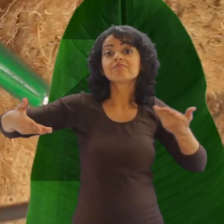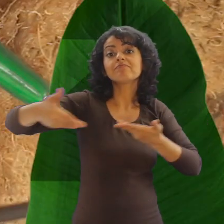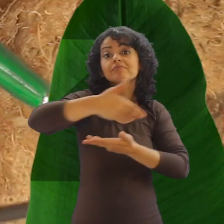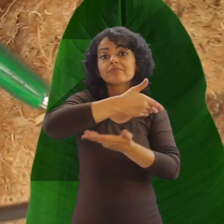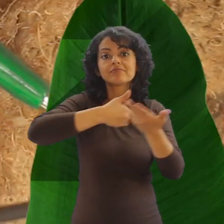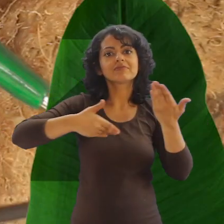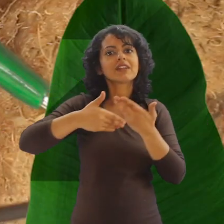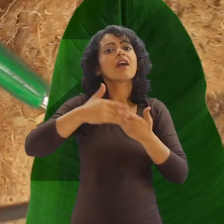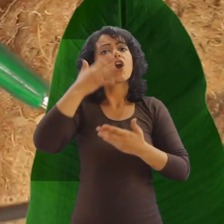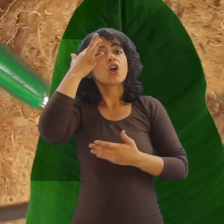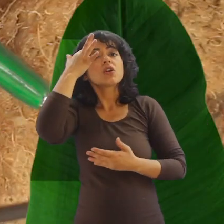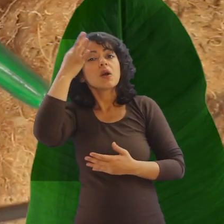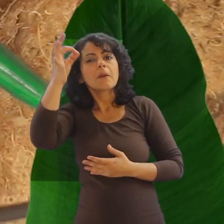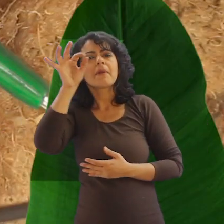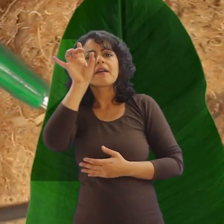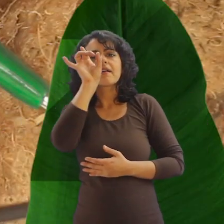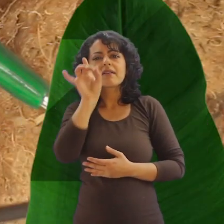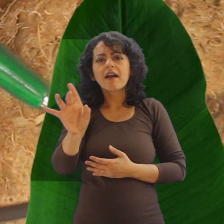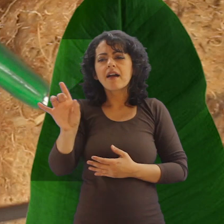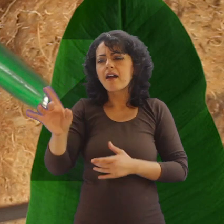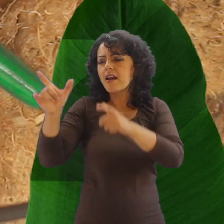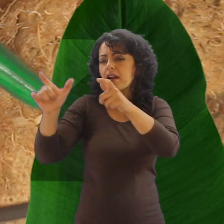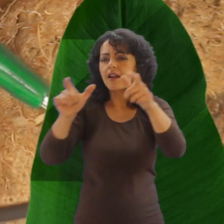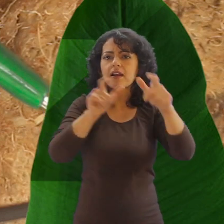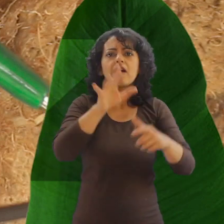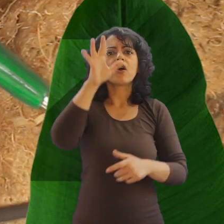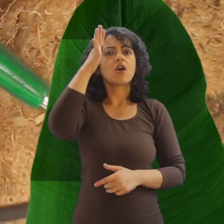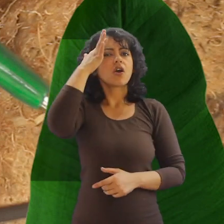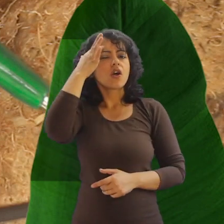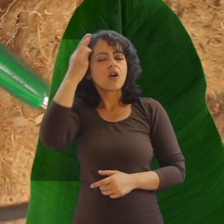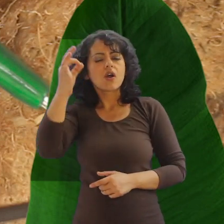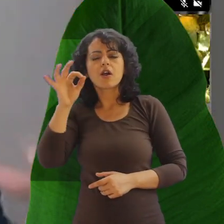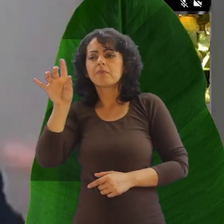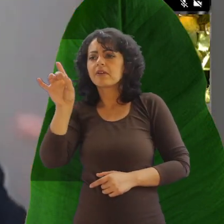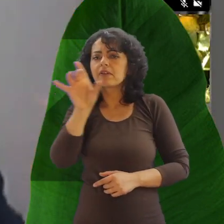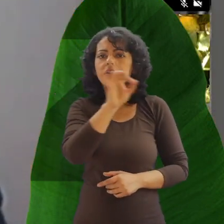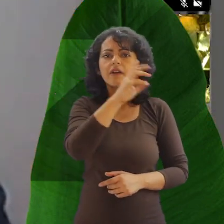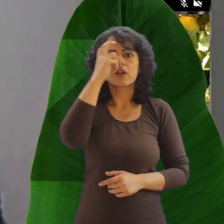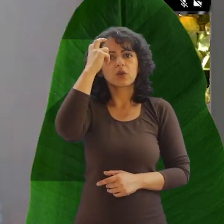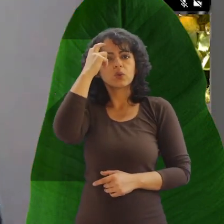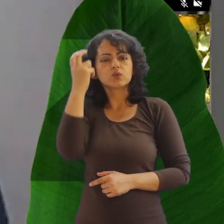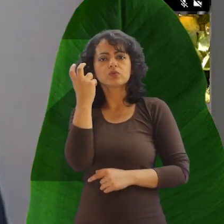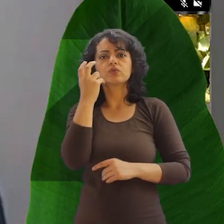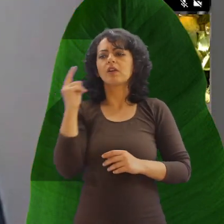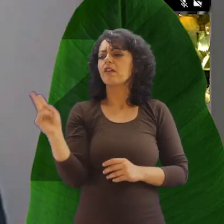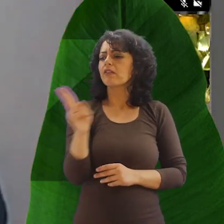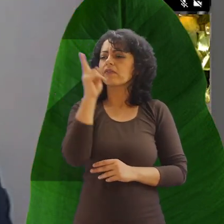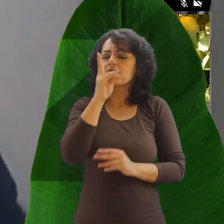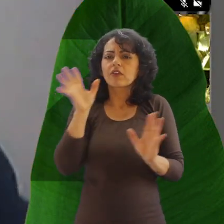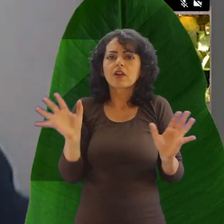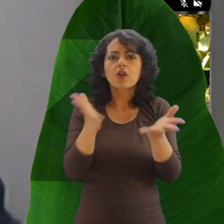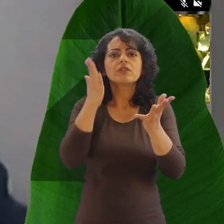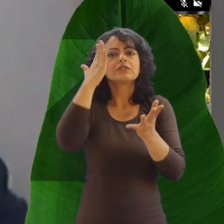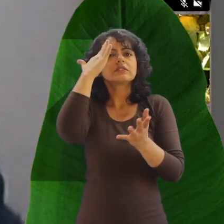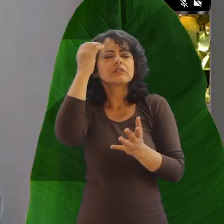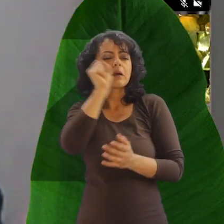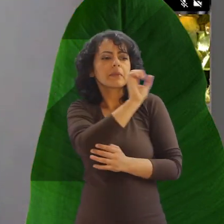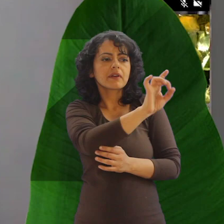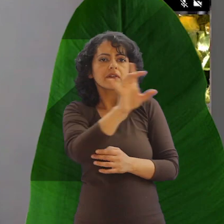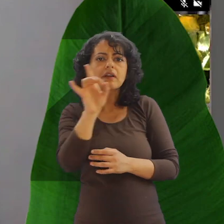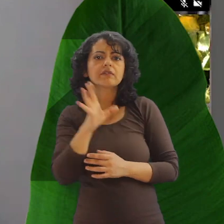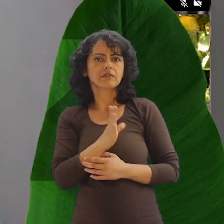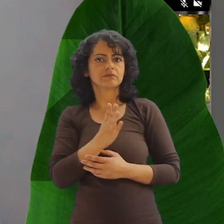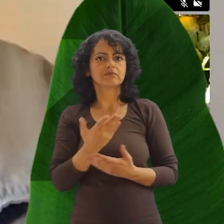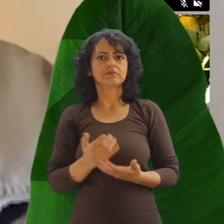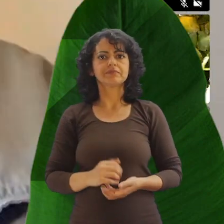compreendendo os territórios, compreendendo aquela cultura, compreendendo aquela natureza, valorizar todos os saberes e compreender os sentidos